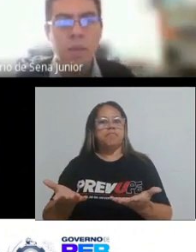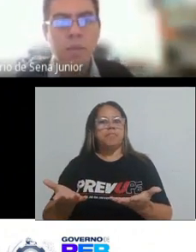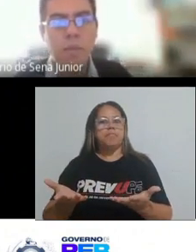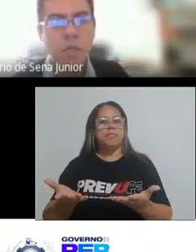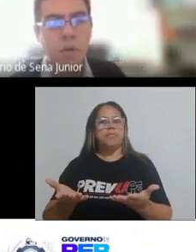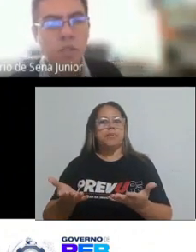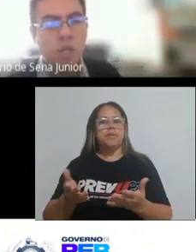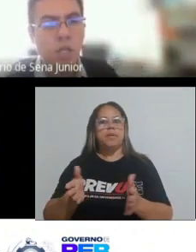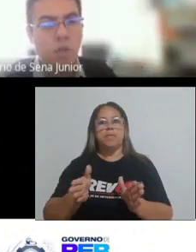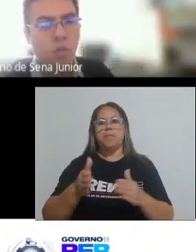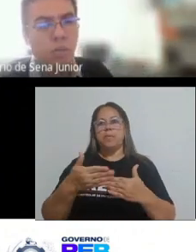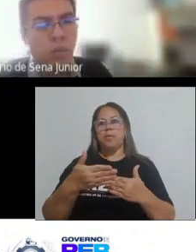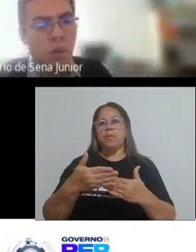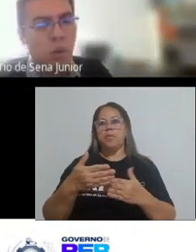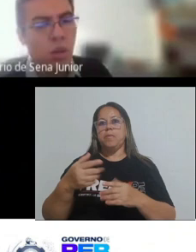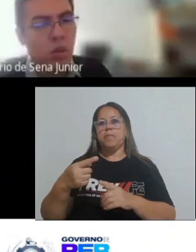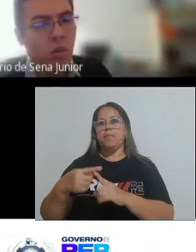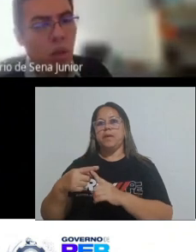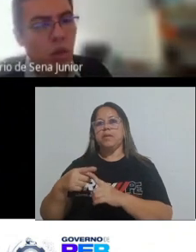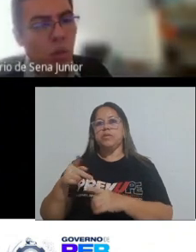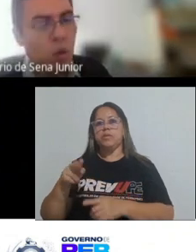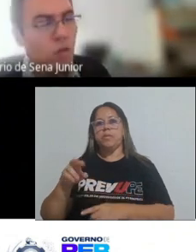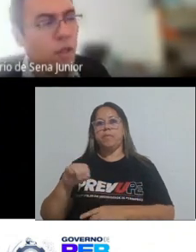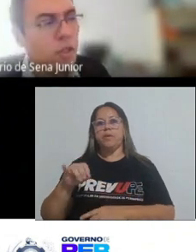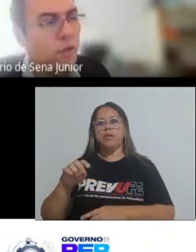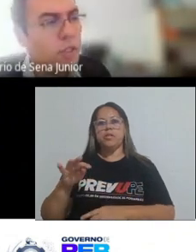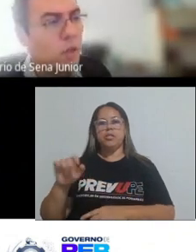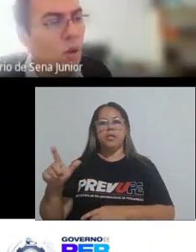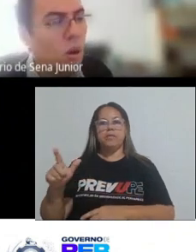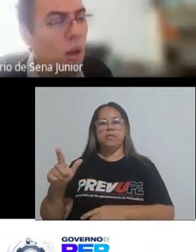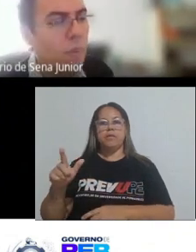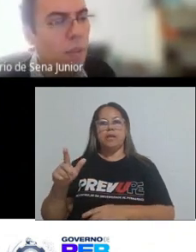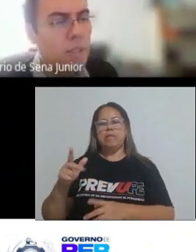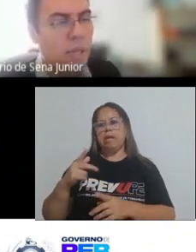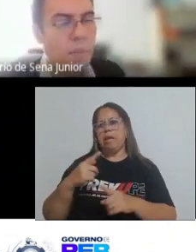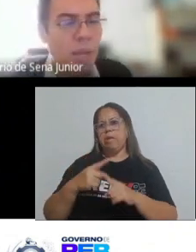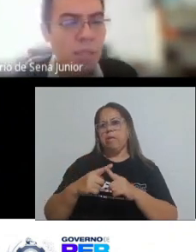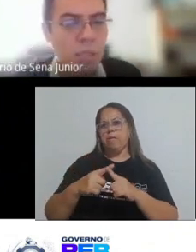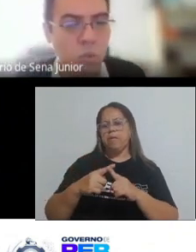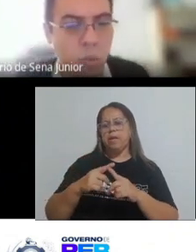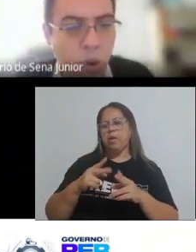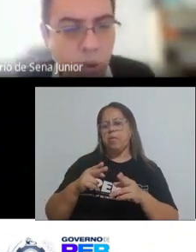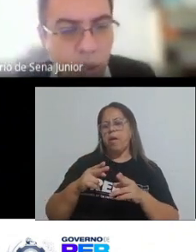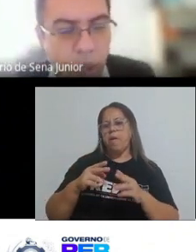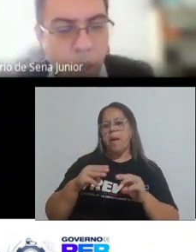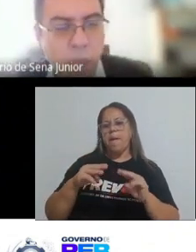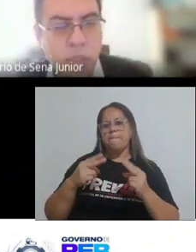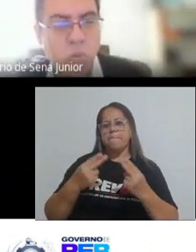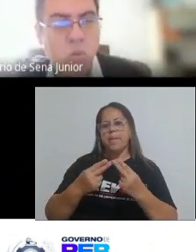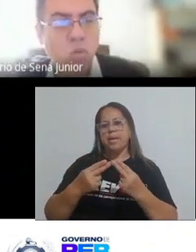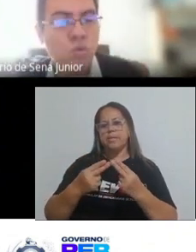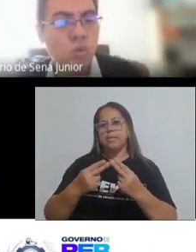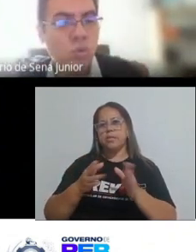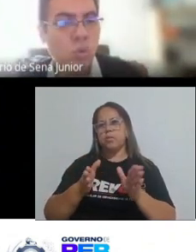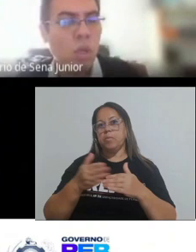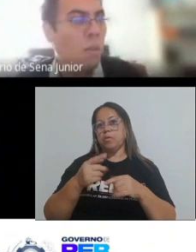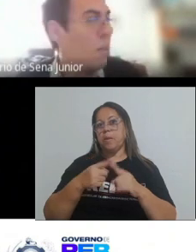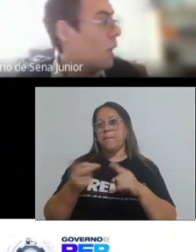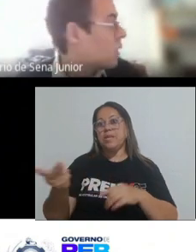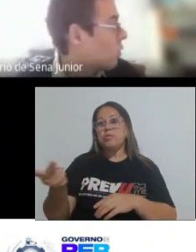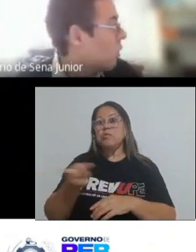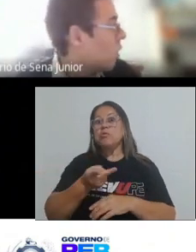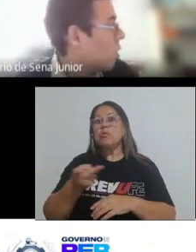mais proxétil. Então, a normal não vai ser igual apenas à massa do bloco mas à massa do conjunto